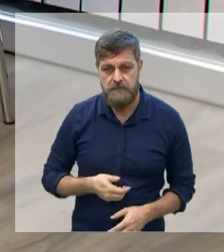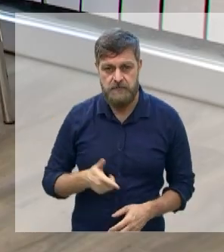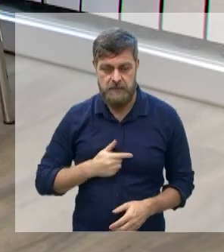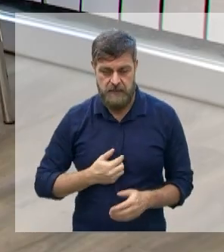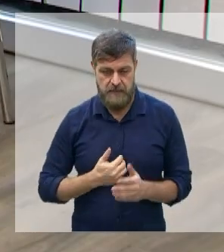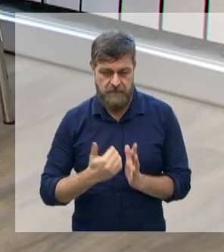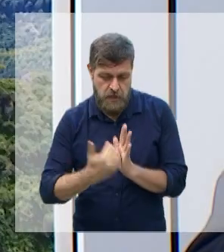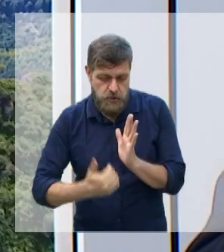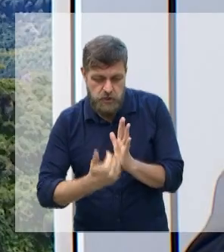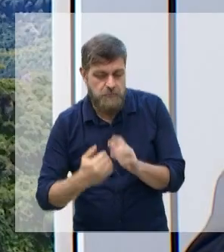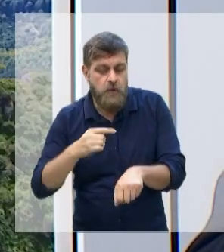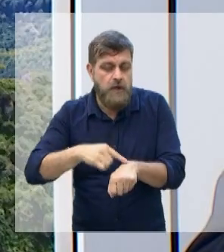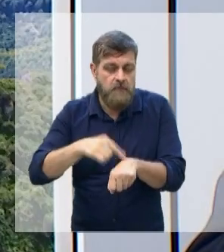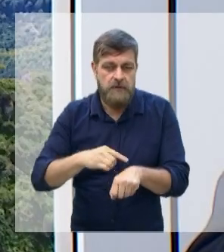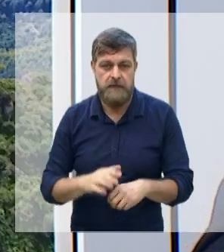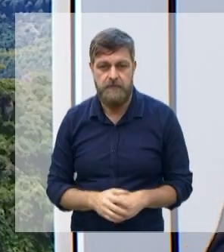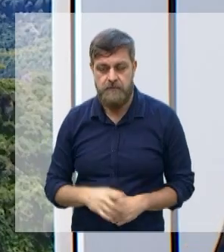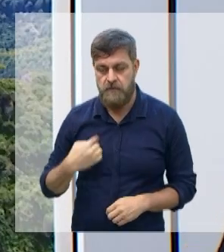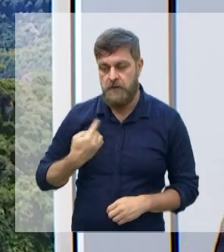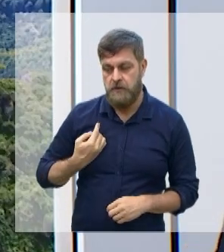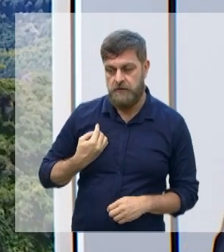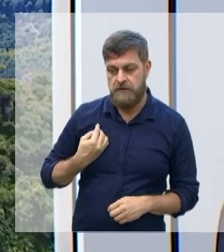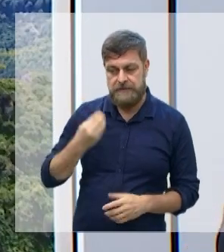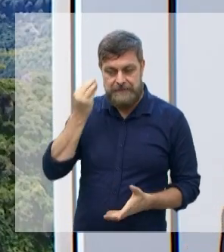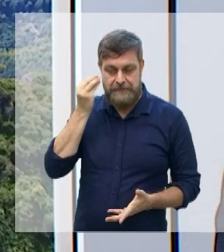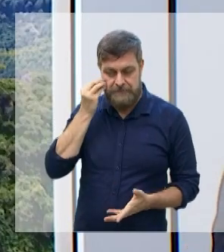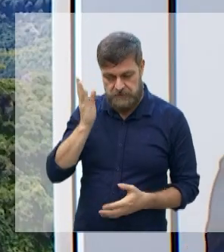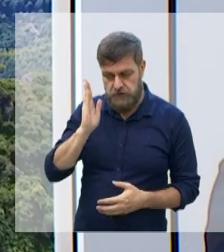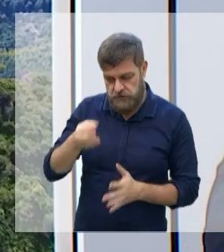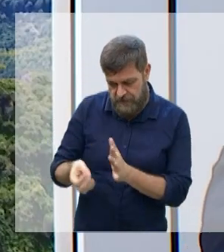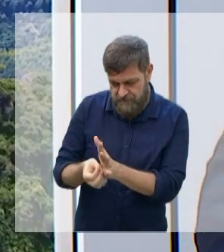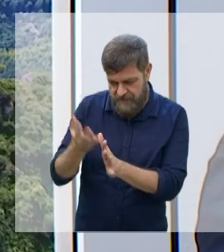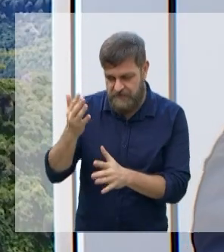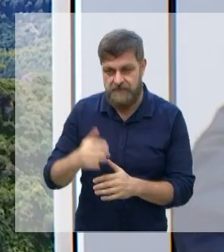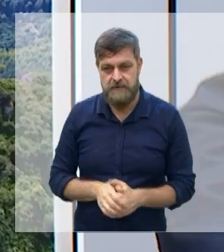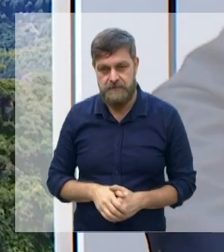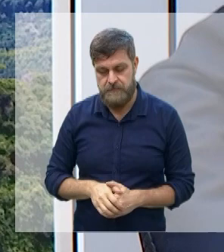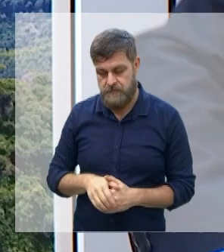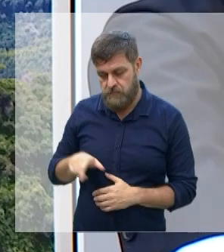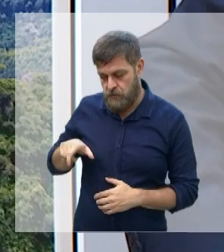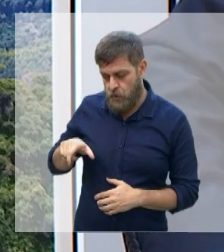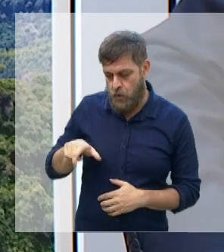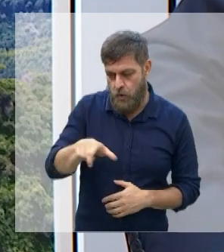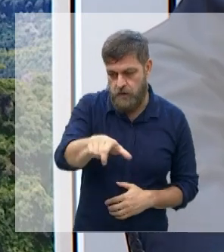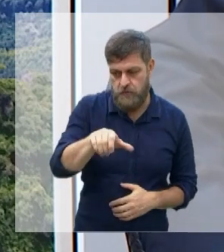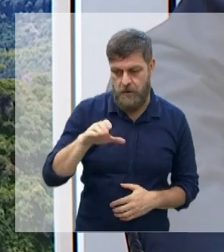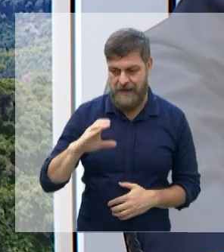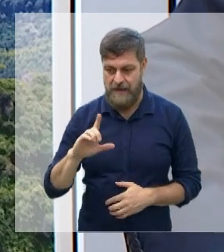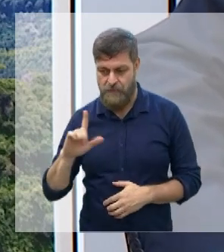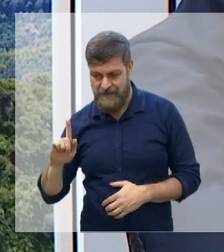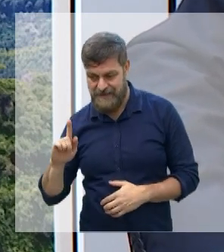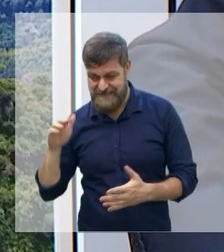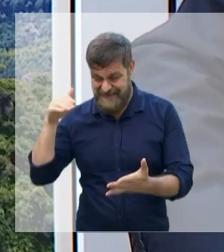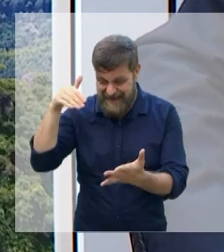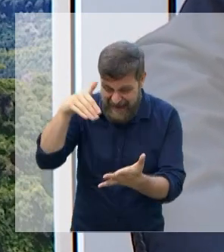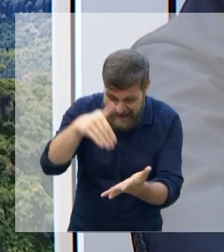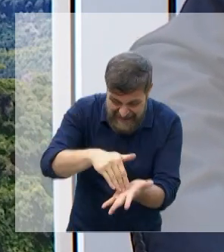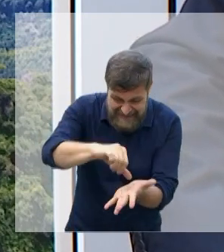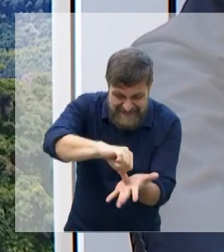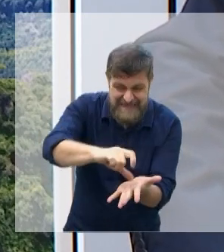rodar um exemplo de vos simulações que a gente fez várias vezes do corredor campo grande para o centro da cidade